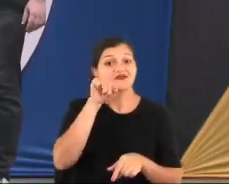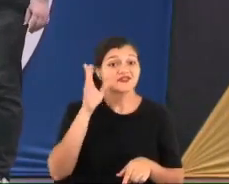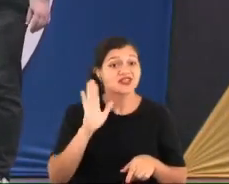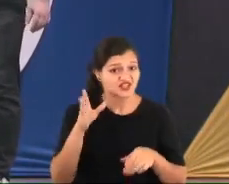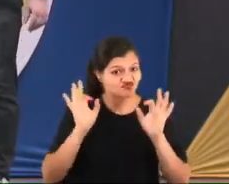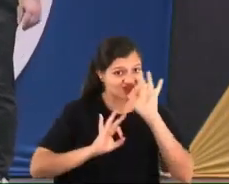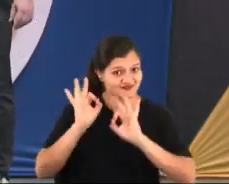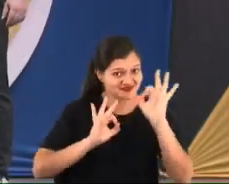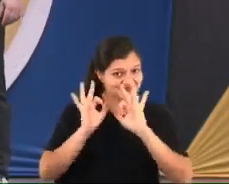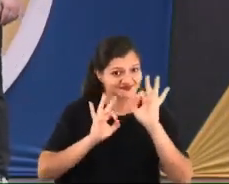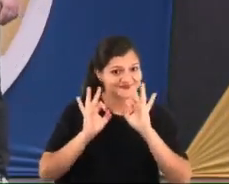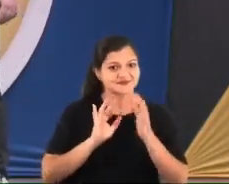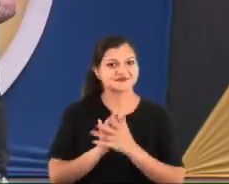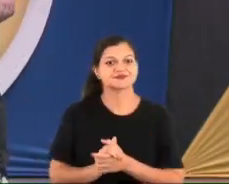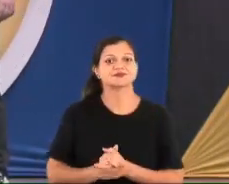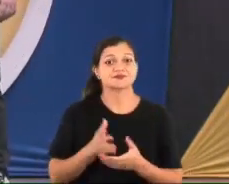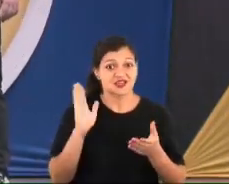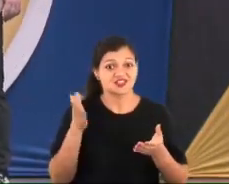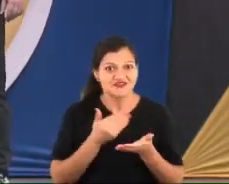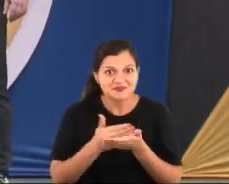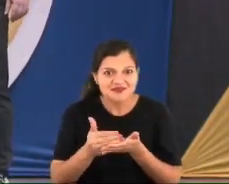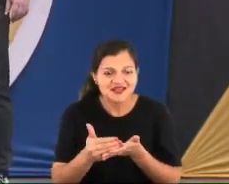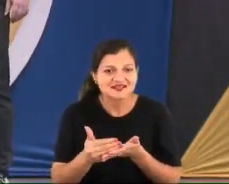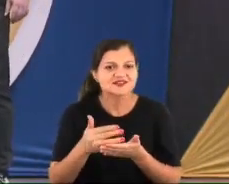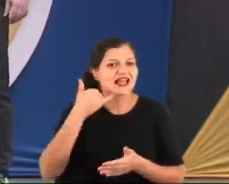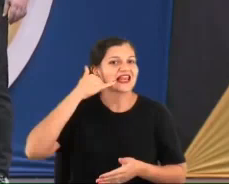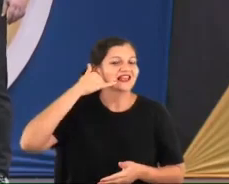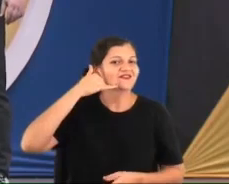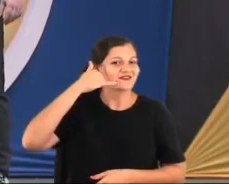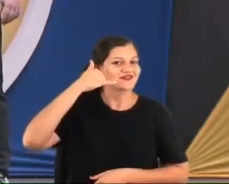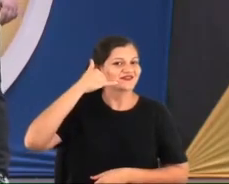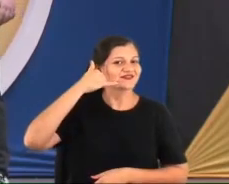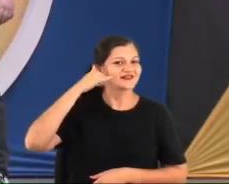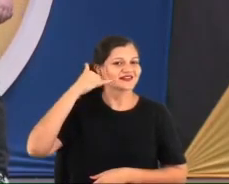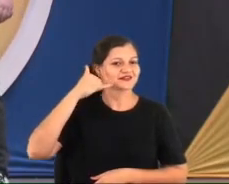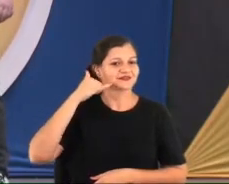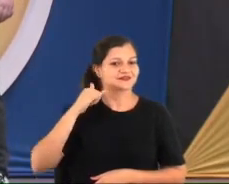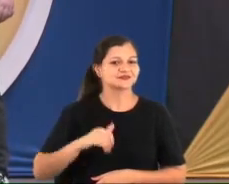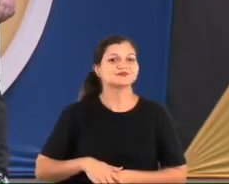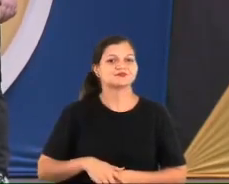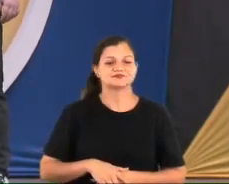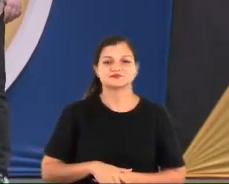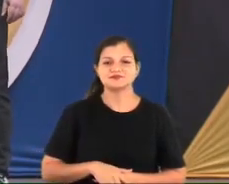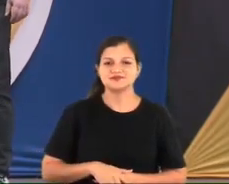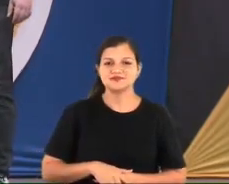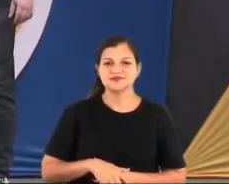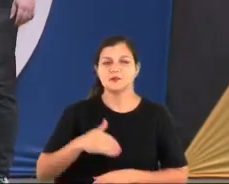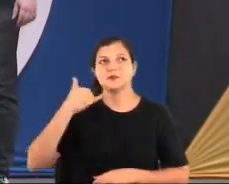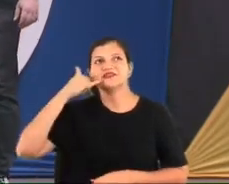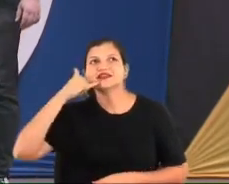preparados? Será? Vamos começar? Liga aí pra gente, liga pra gente. Vamos saber se já tem alguém